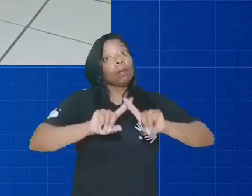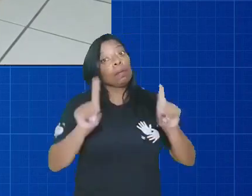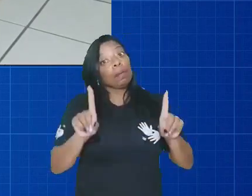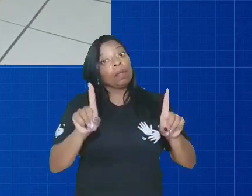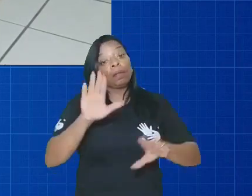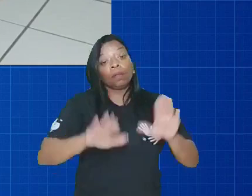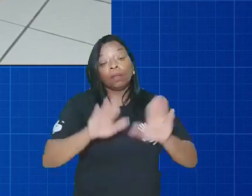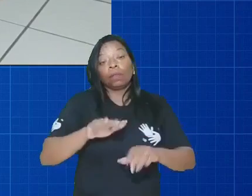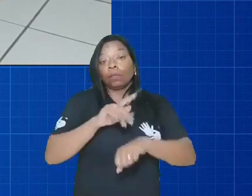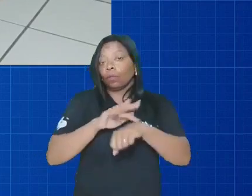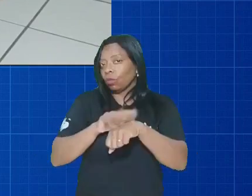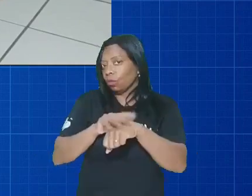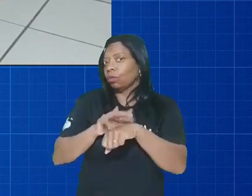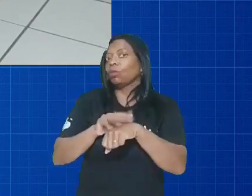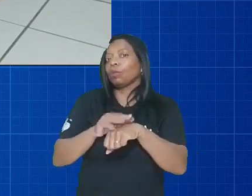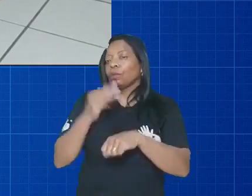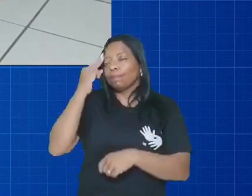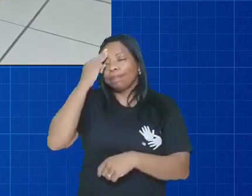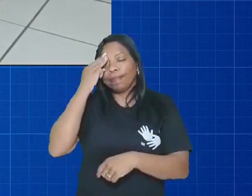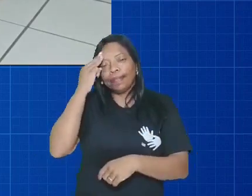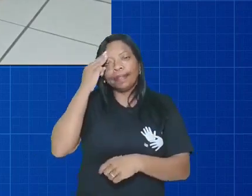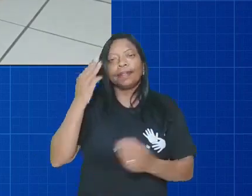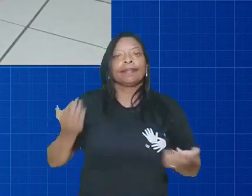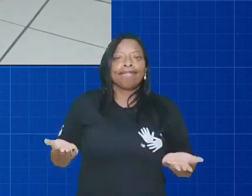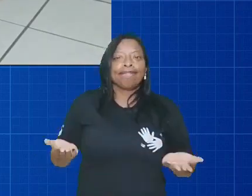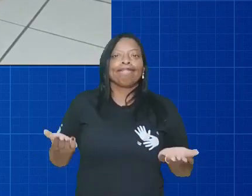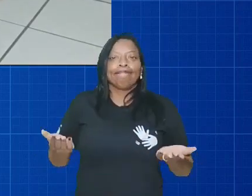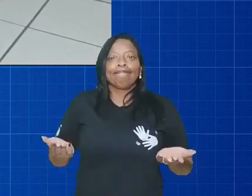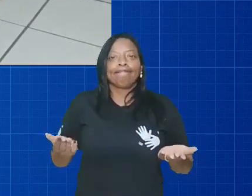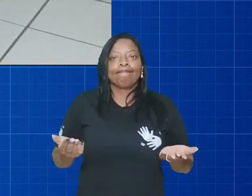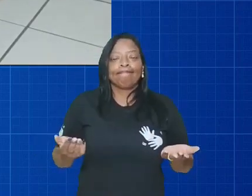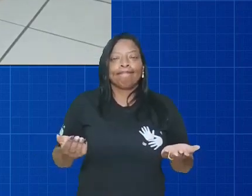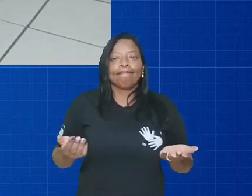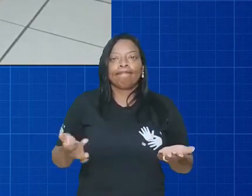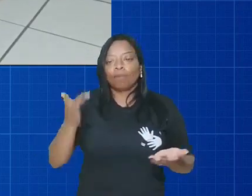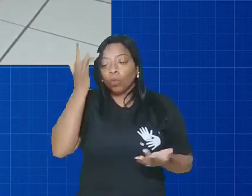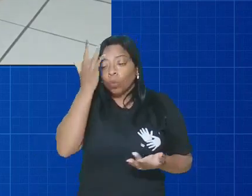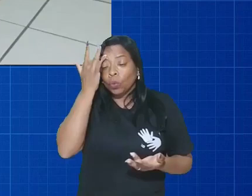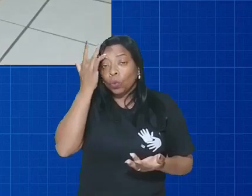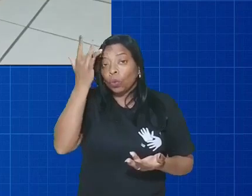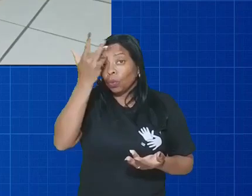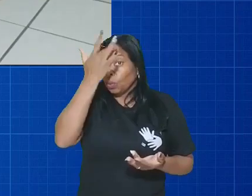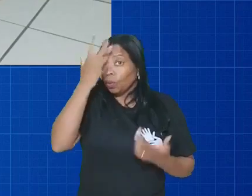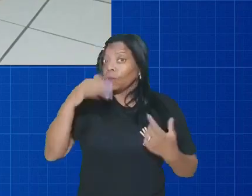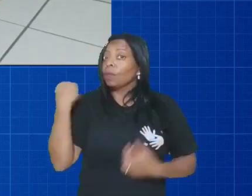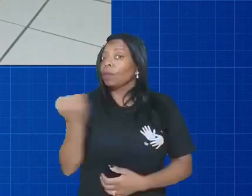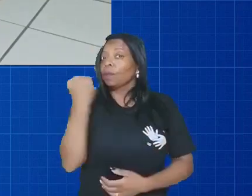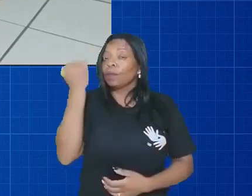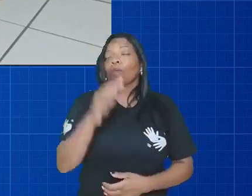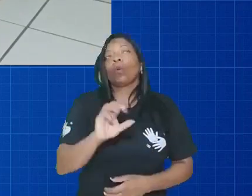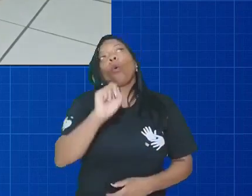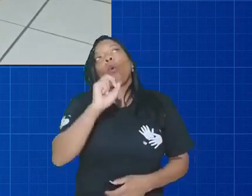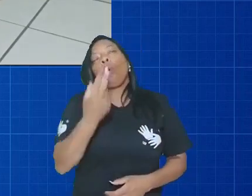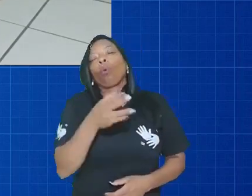ficar escolhendo a comida, então, preste atenção, né? Converse, fique atento, fique próximo. A criança fica muito no quarto,